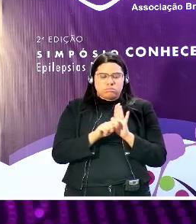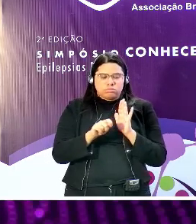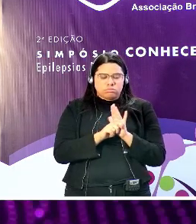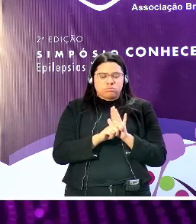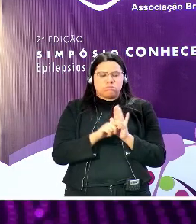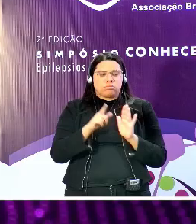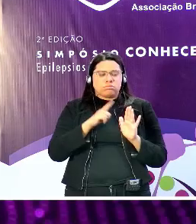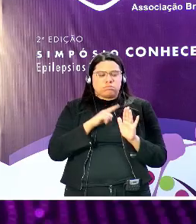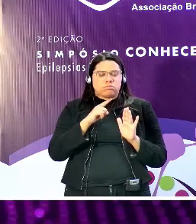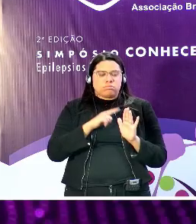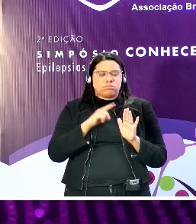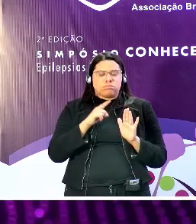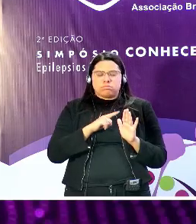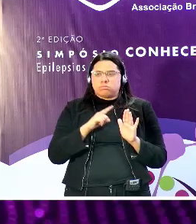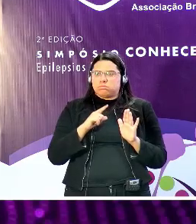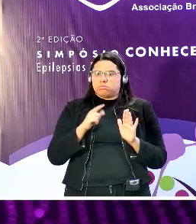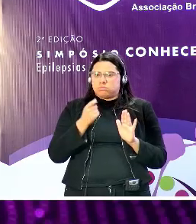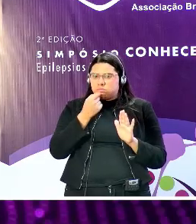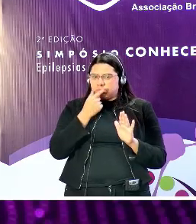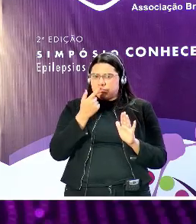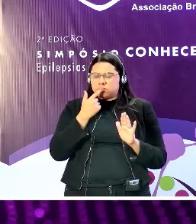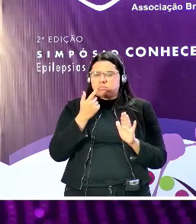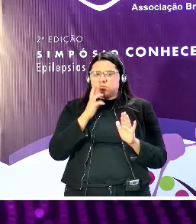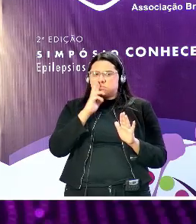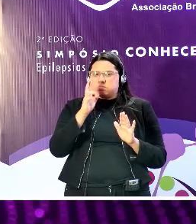uma eficácia inesperada.